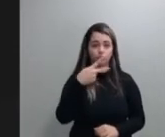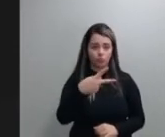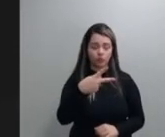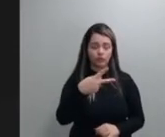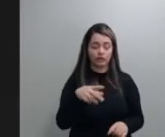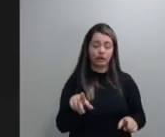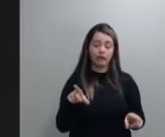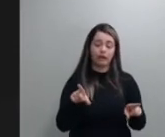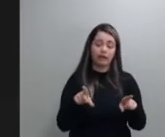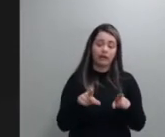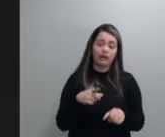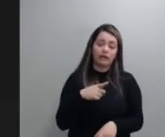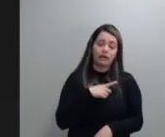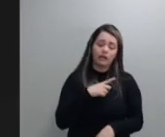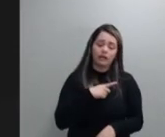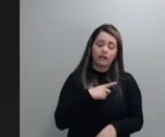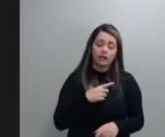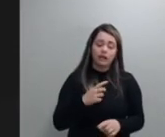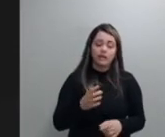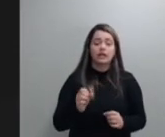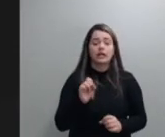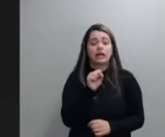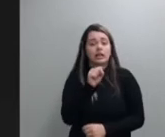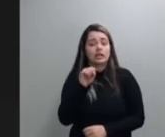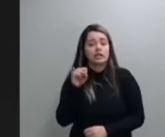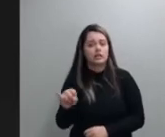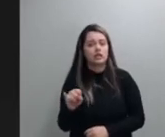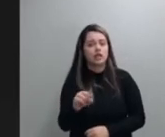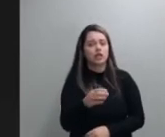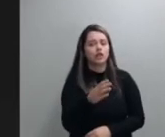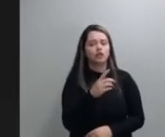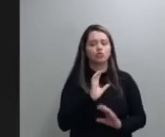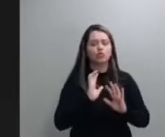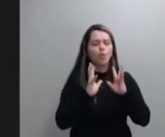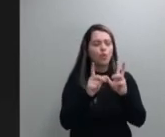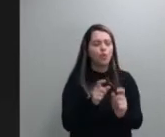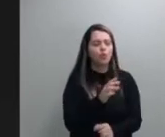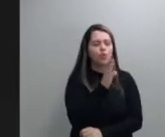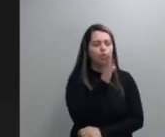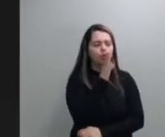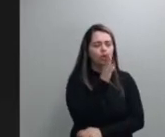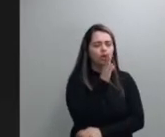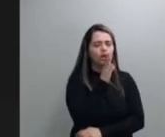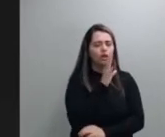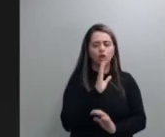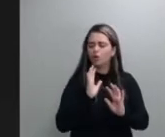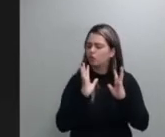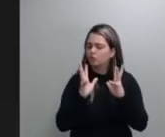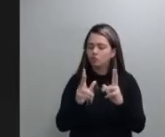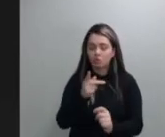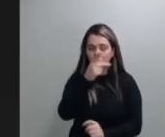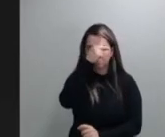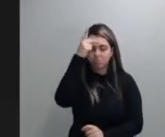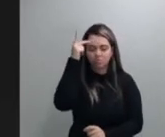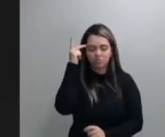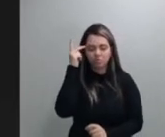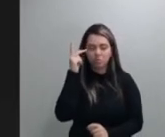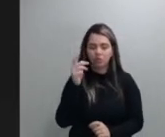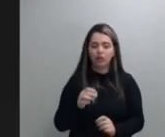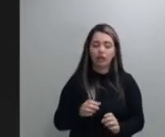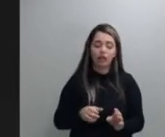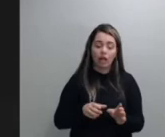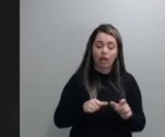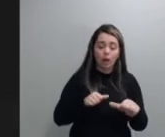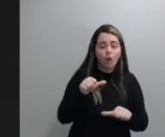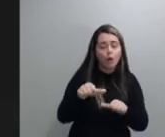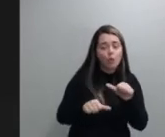o que ocorria na espécie, a comissão de concurso deveria comatar essa lacuna. Agora nós vamos a setembro